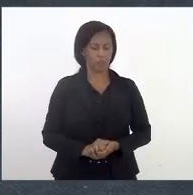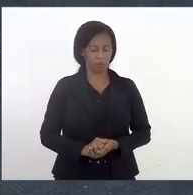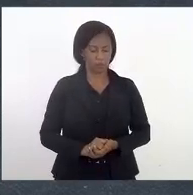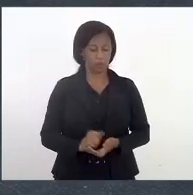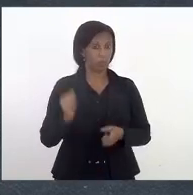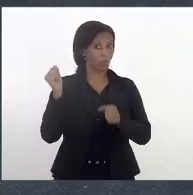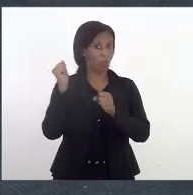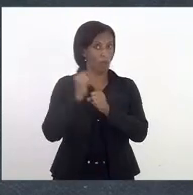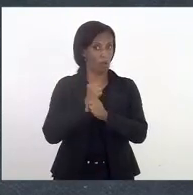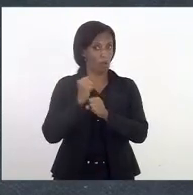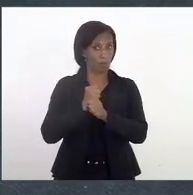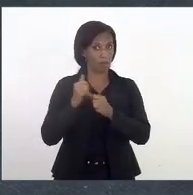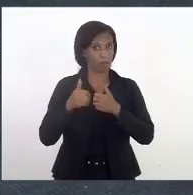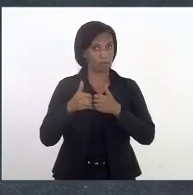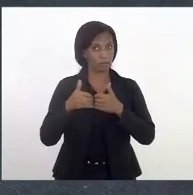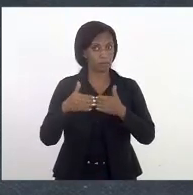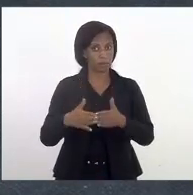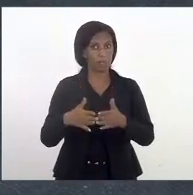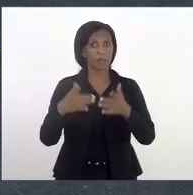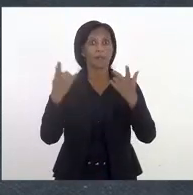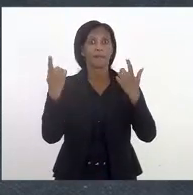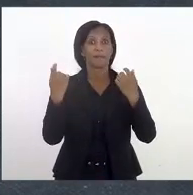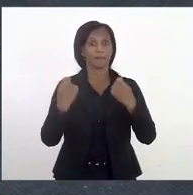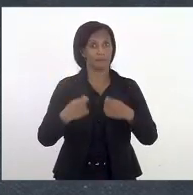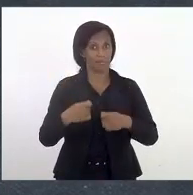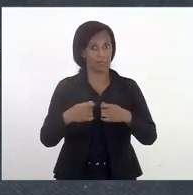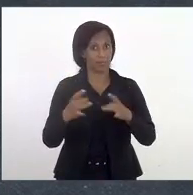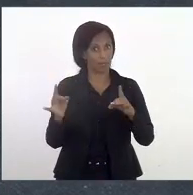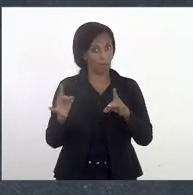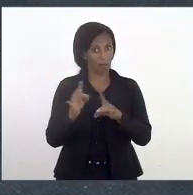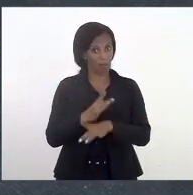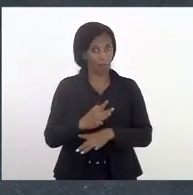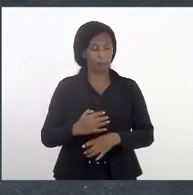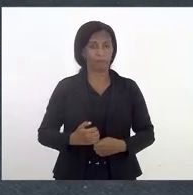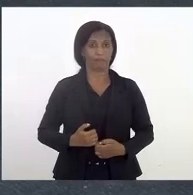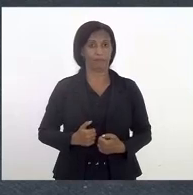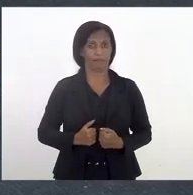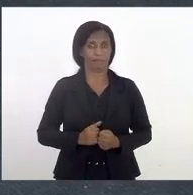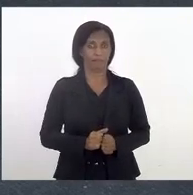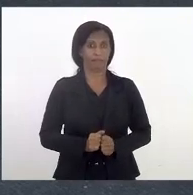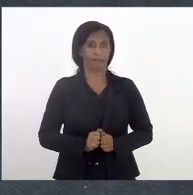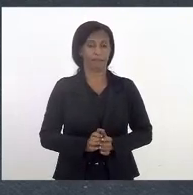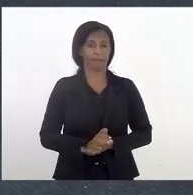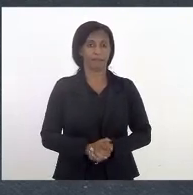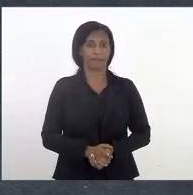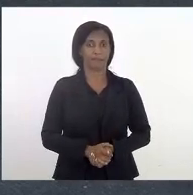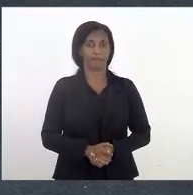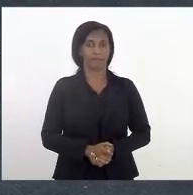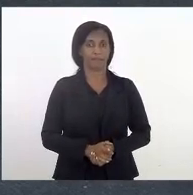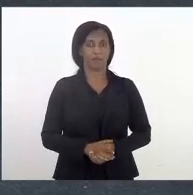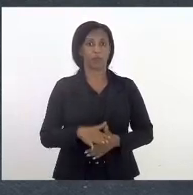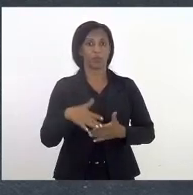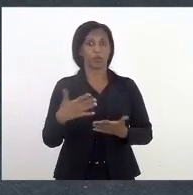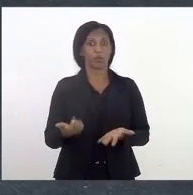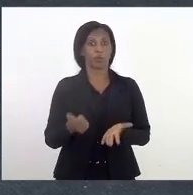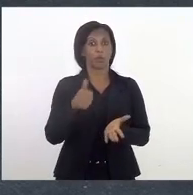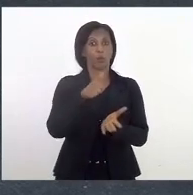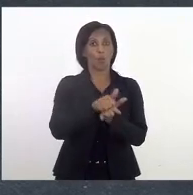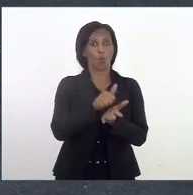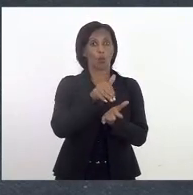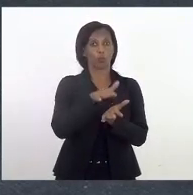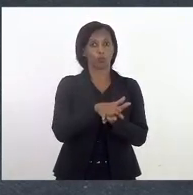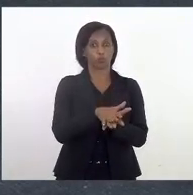iniciada tem que ser concluída sob pena de